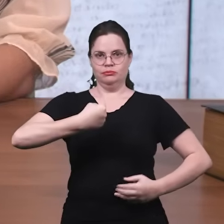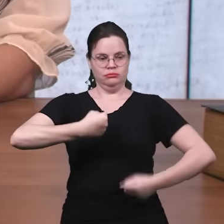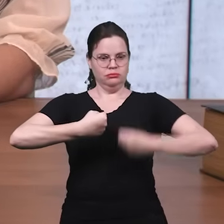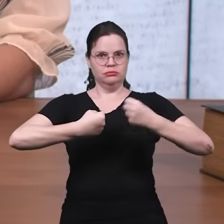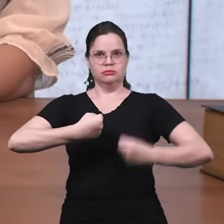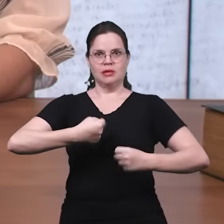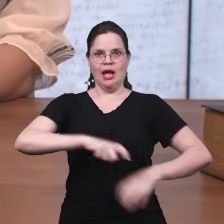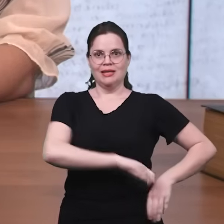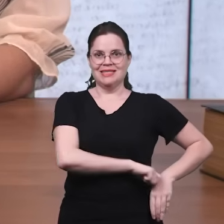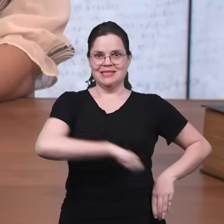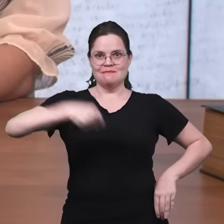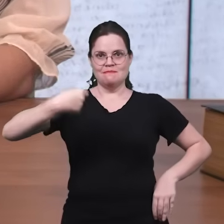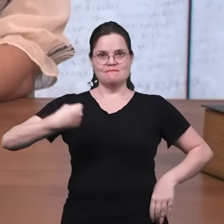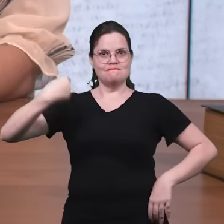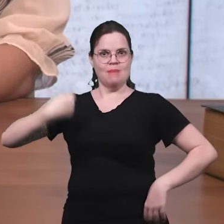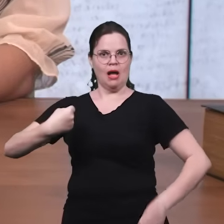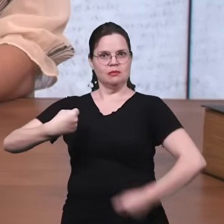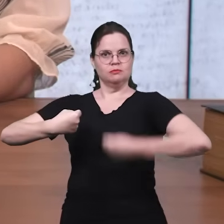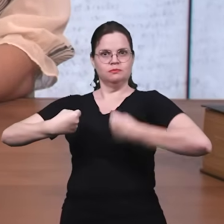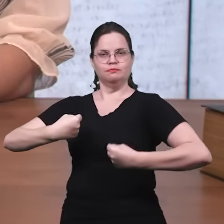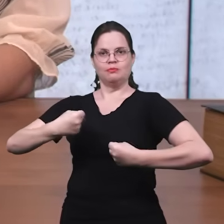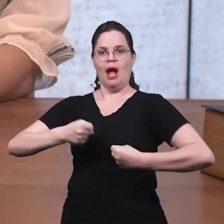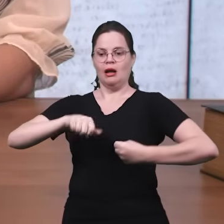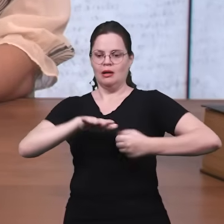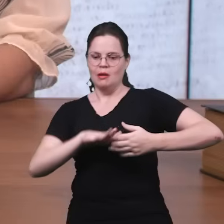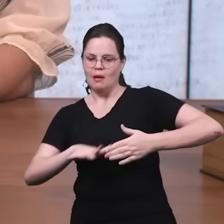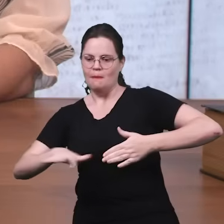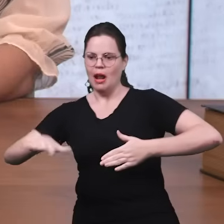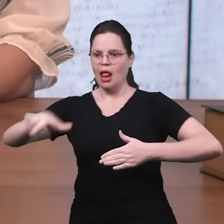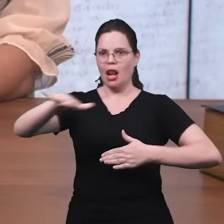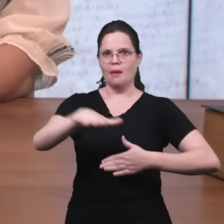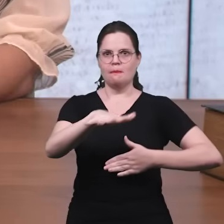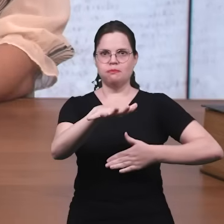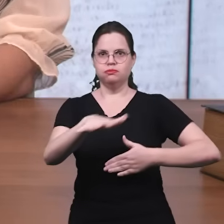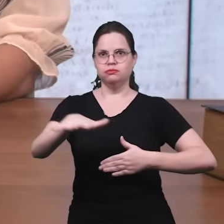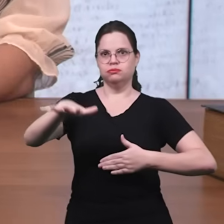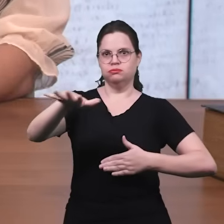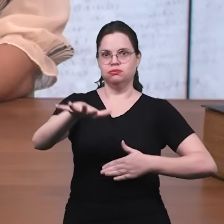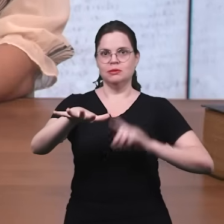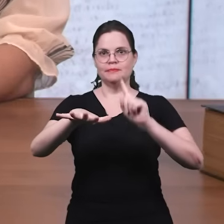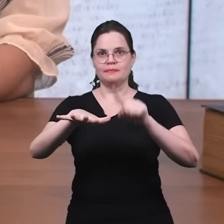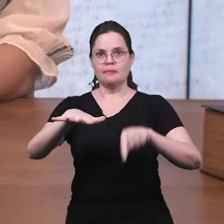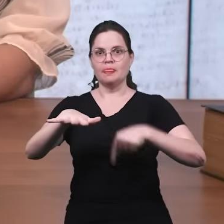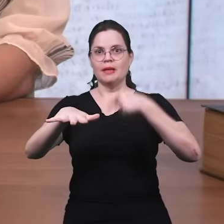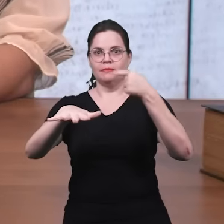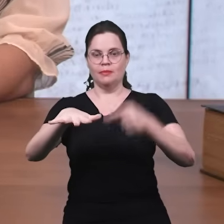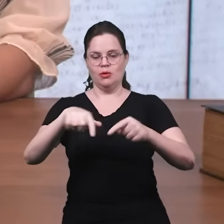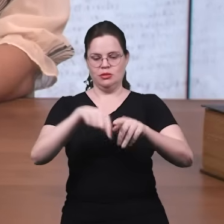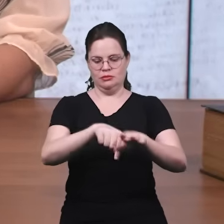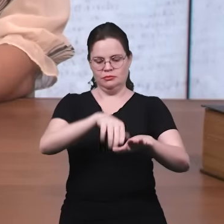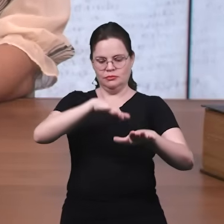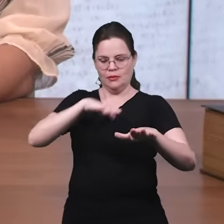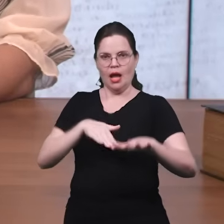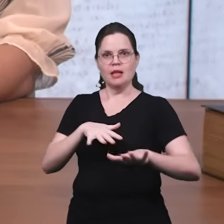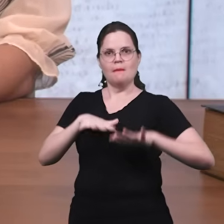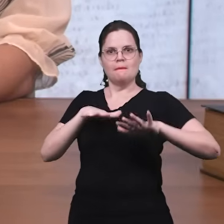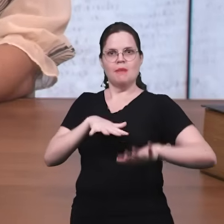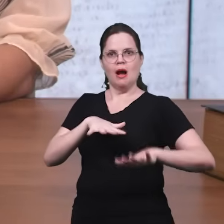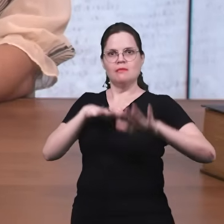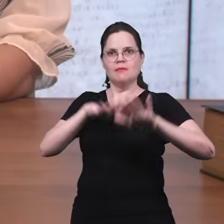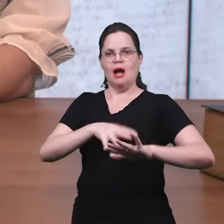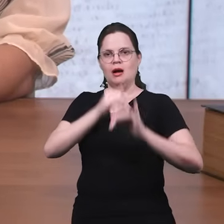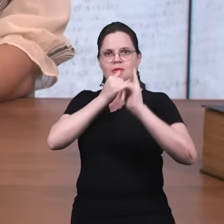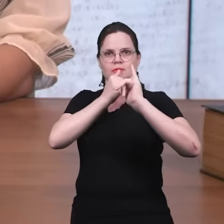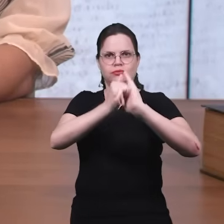tocavam as buzinas, e a retaguarda seguia após a arca, andando e tocando